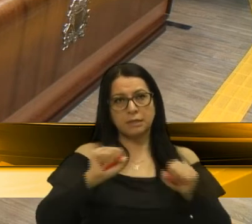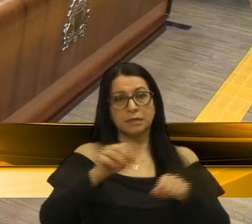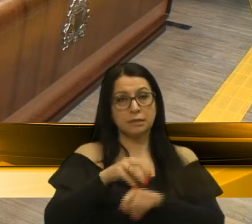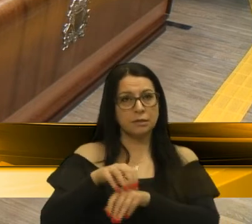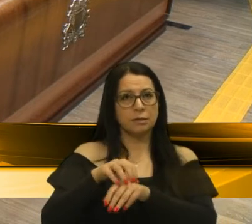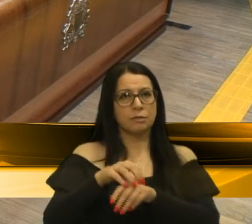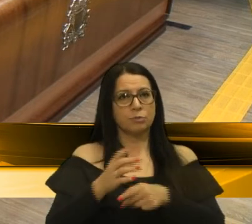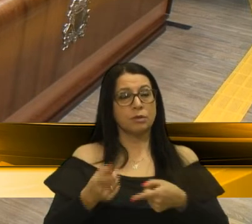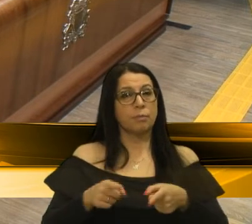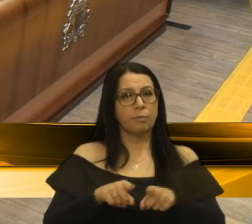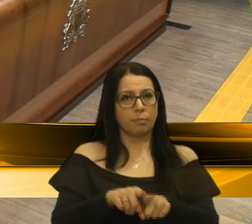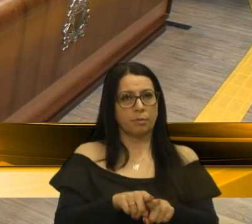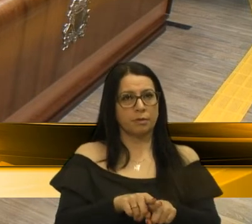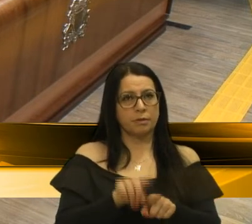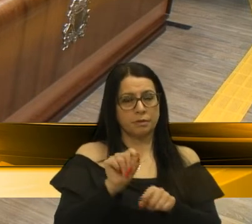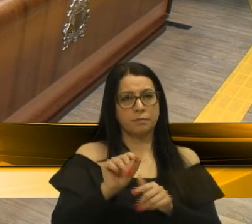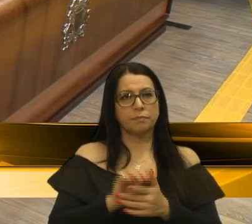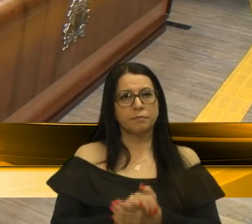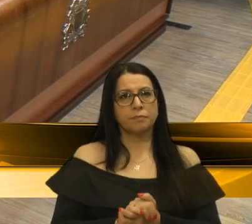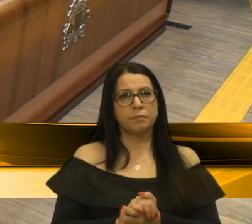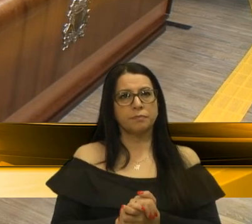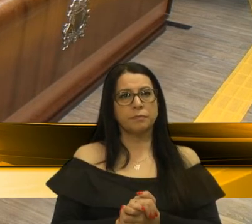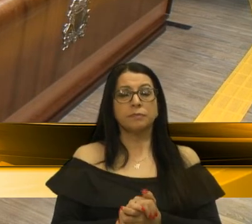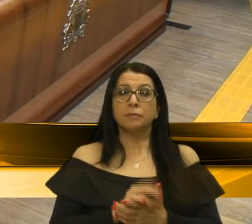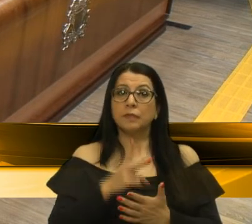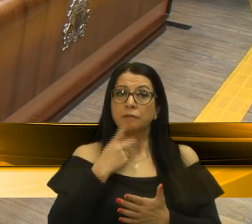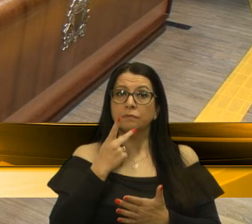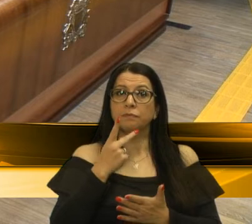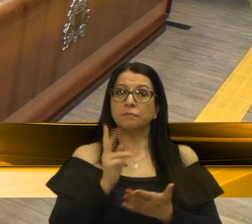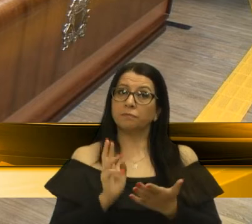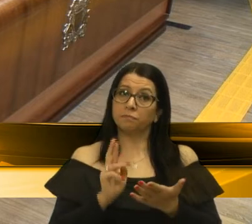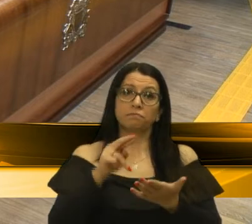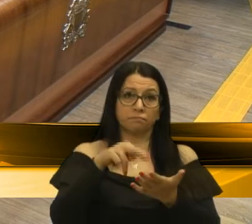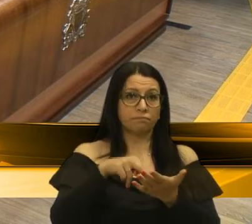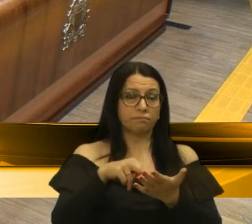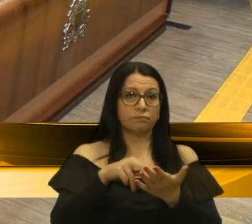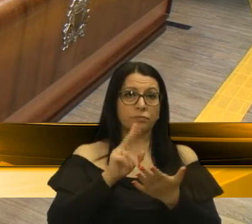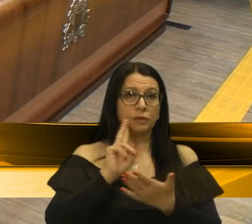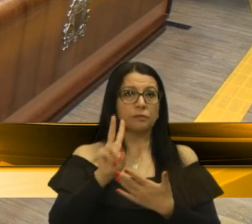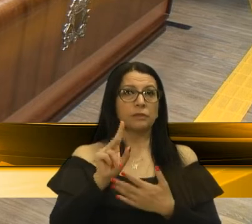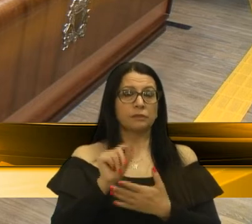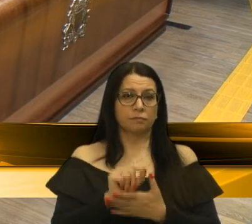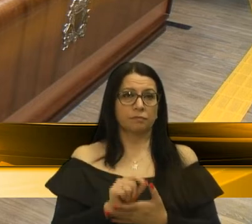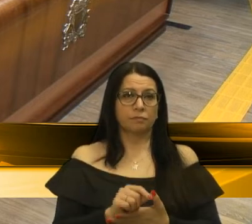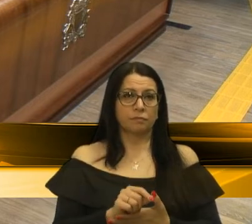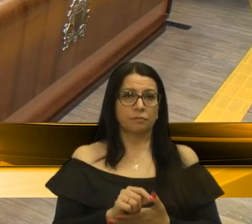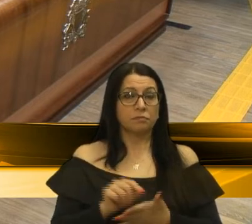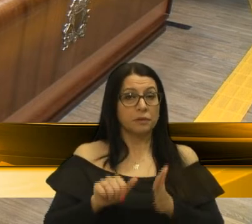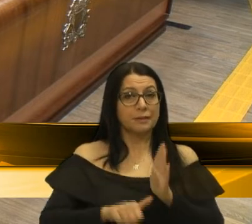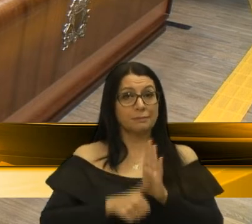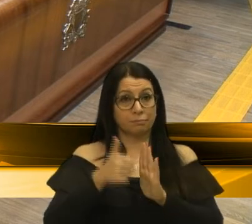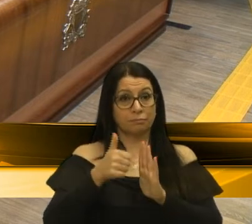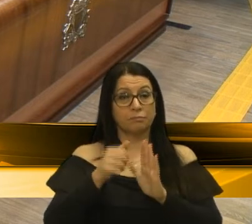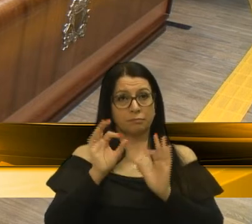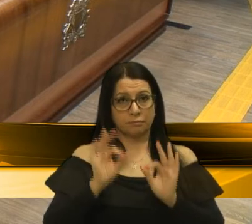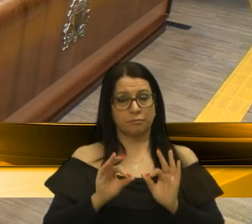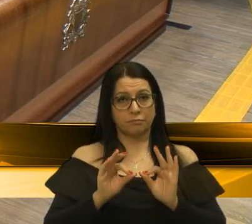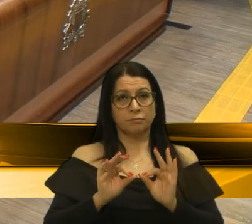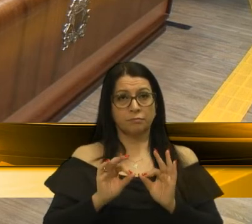ser parceira nesse sentido, né? E dizer que realmente, né, a gente só vai ver melhora